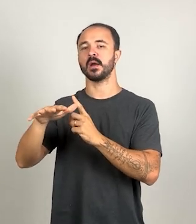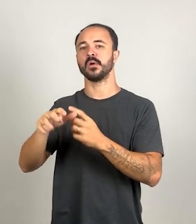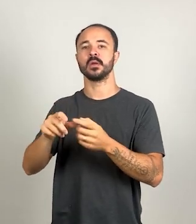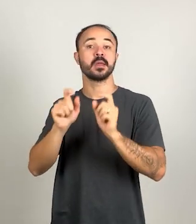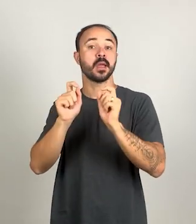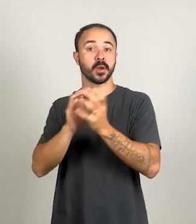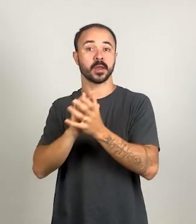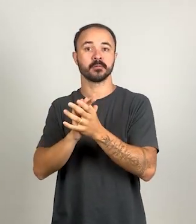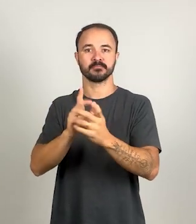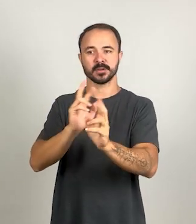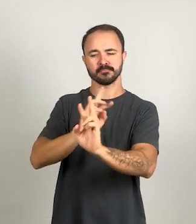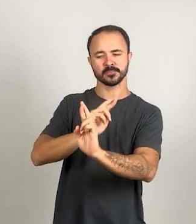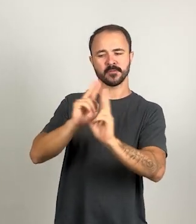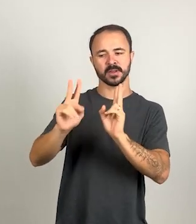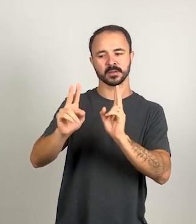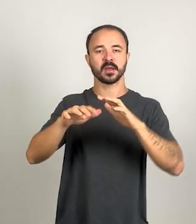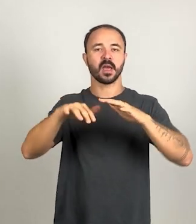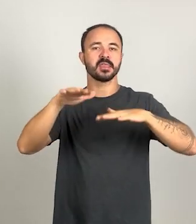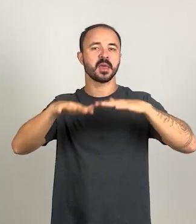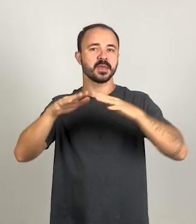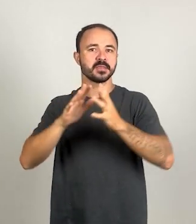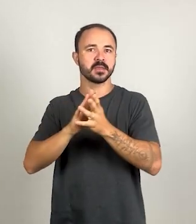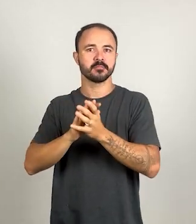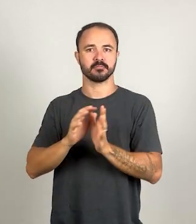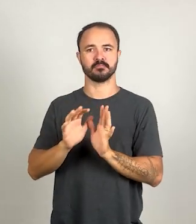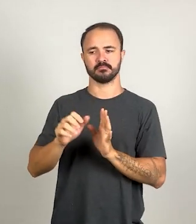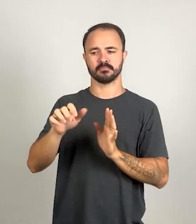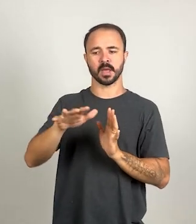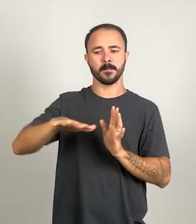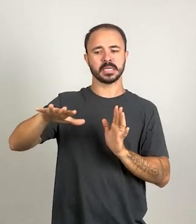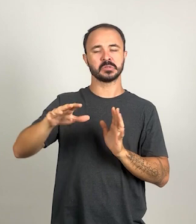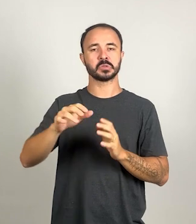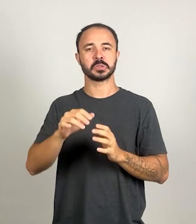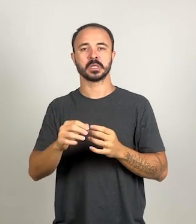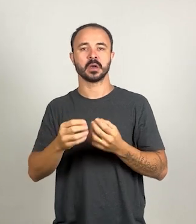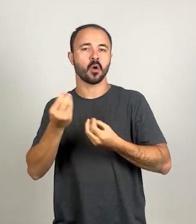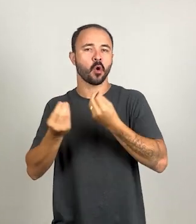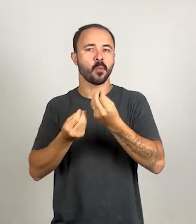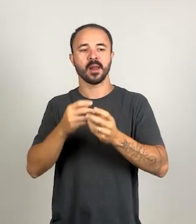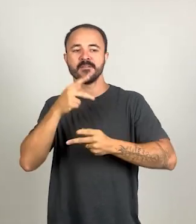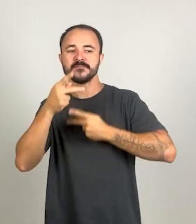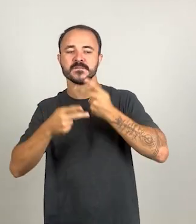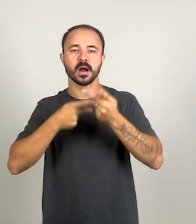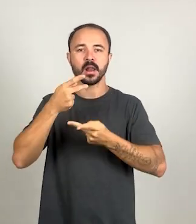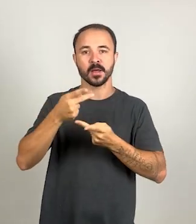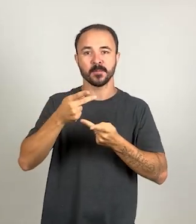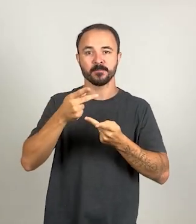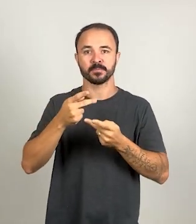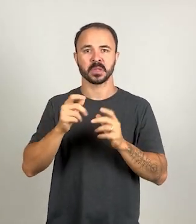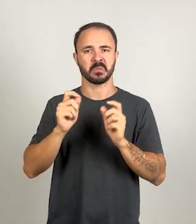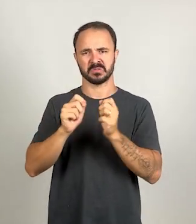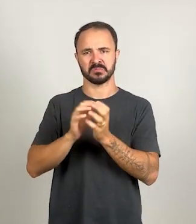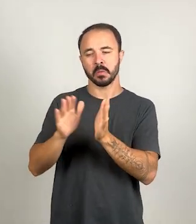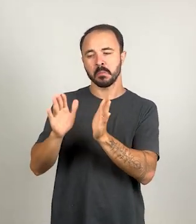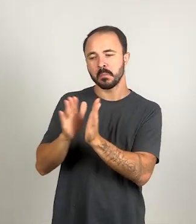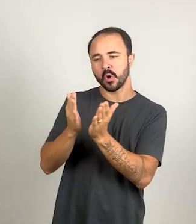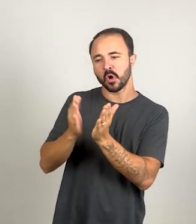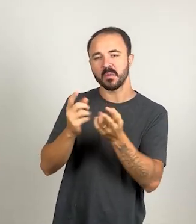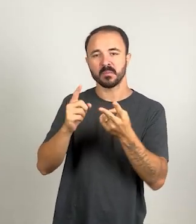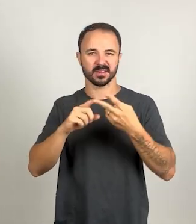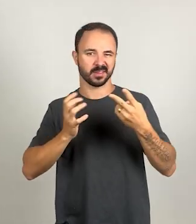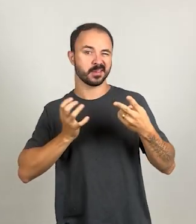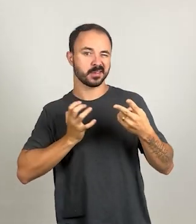diferenças de acordo com o grupo social do falante com consideram-se variações diastráticas ou sociais